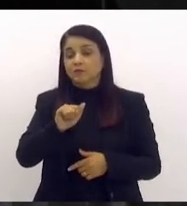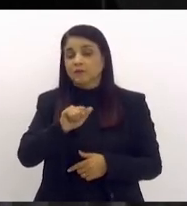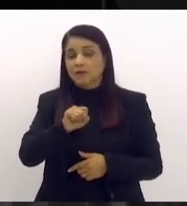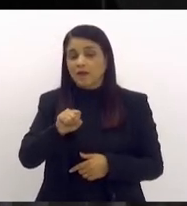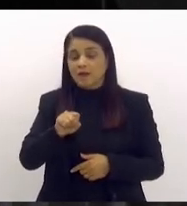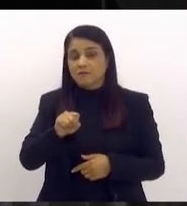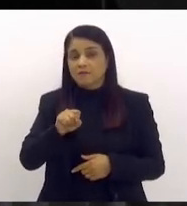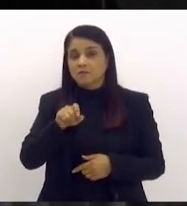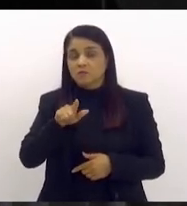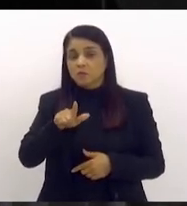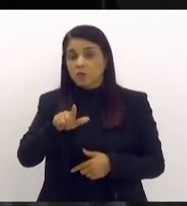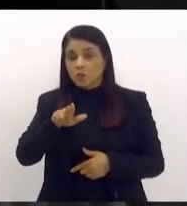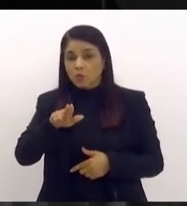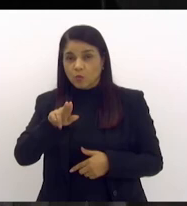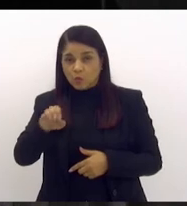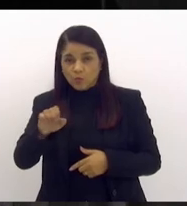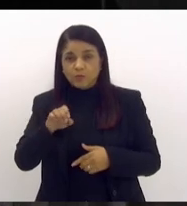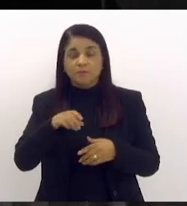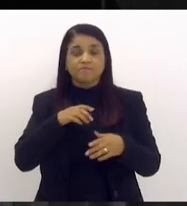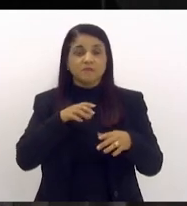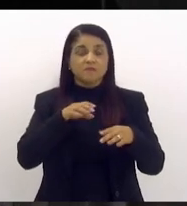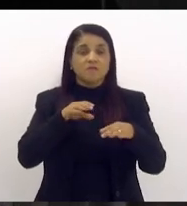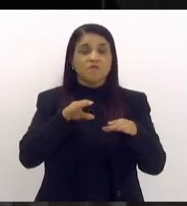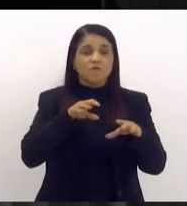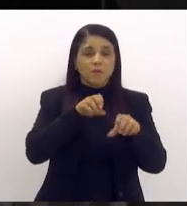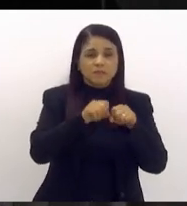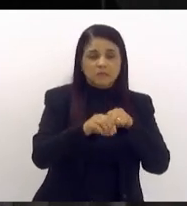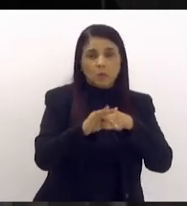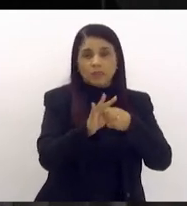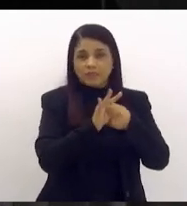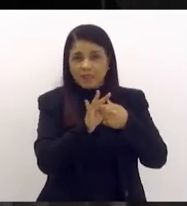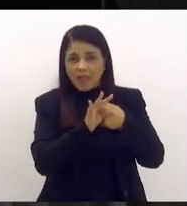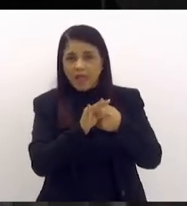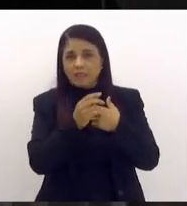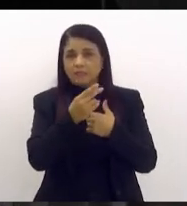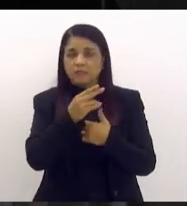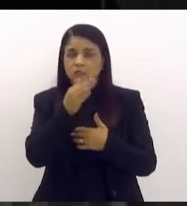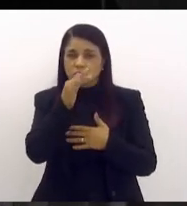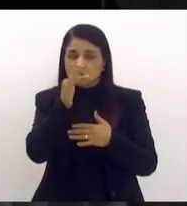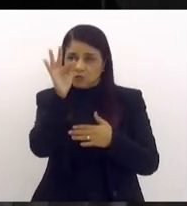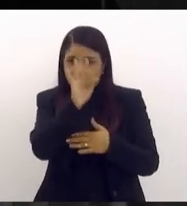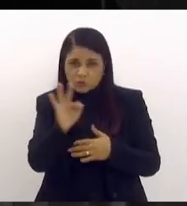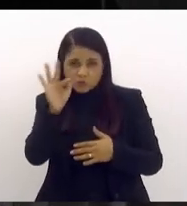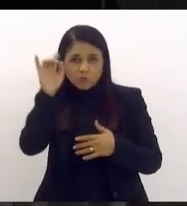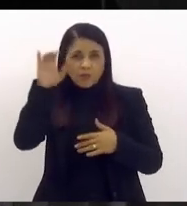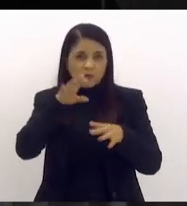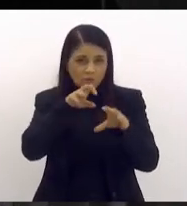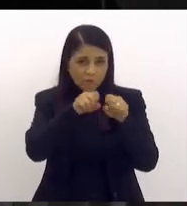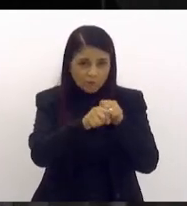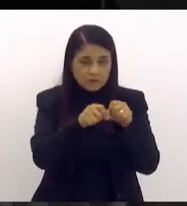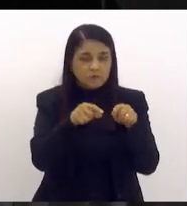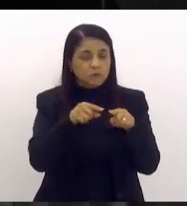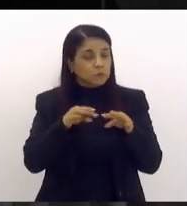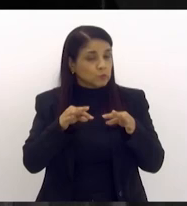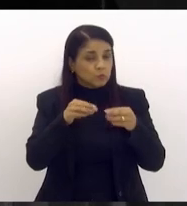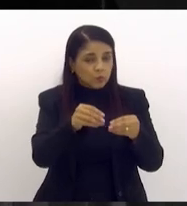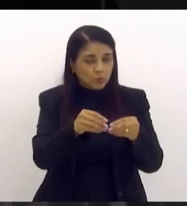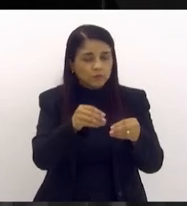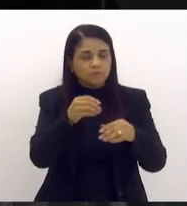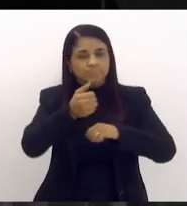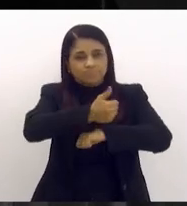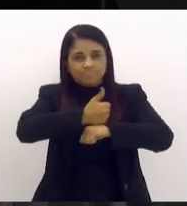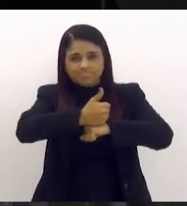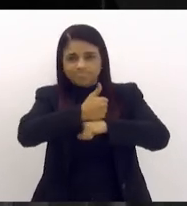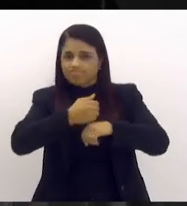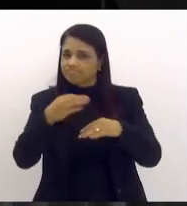Formação técnica nível superior e pós-graduação ou seja toda a cadeia produtiva vai ser importante pra gente